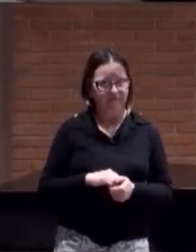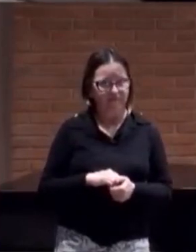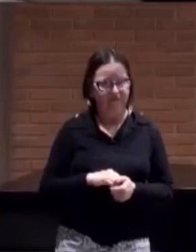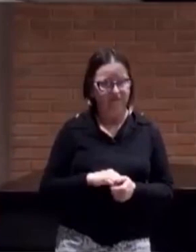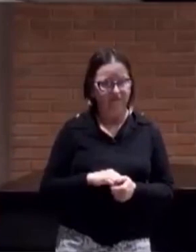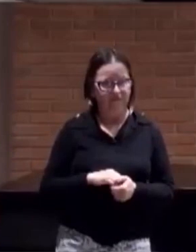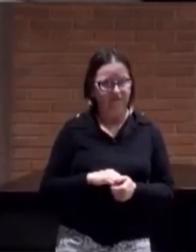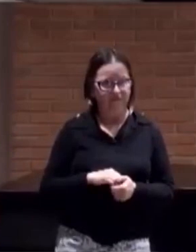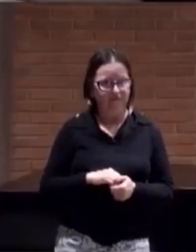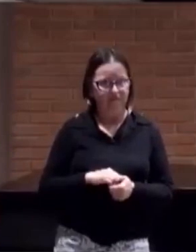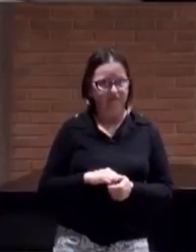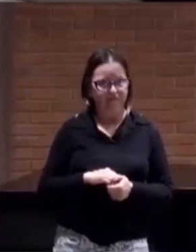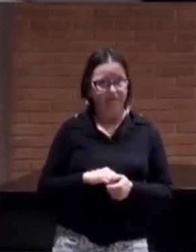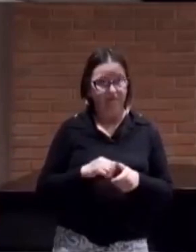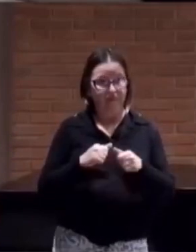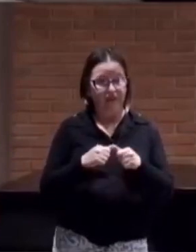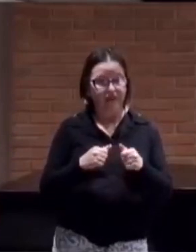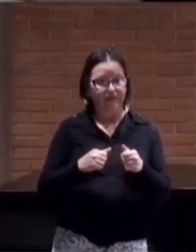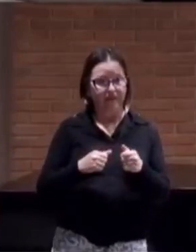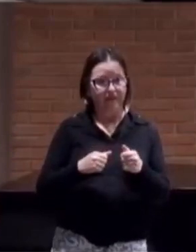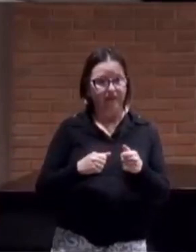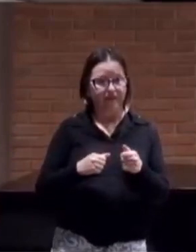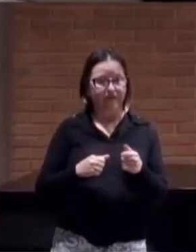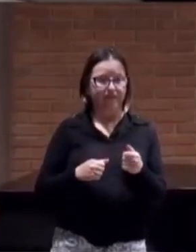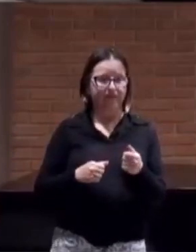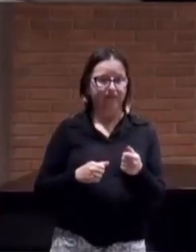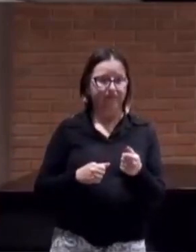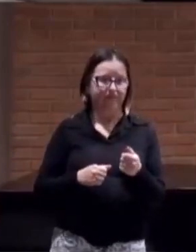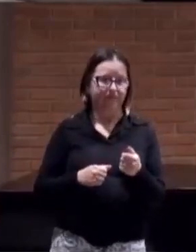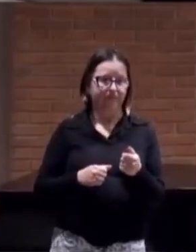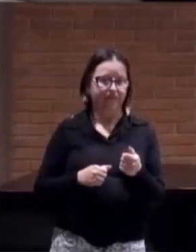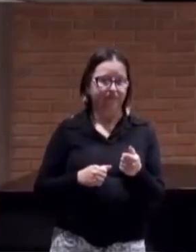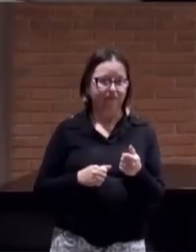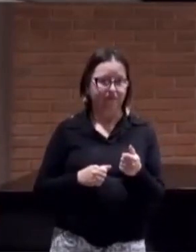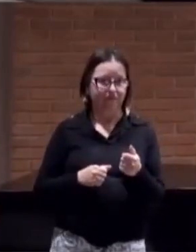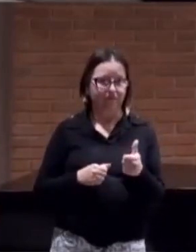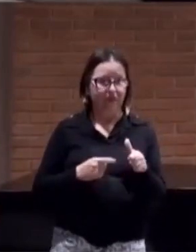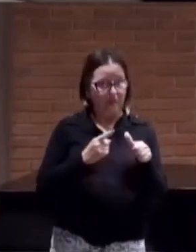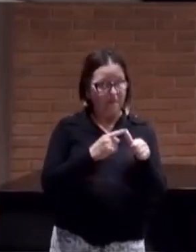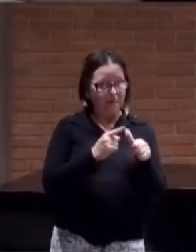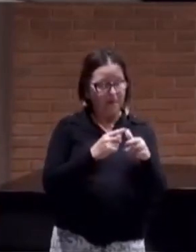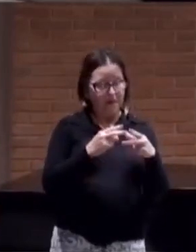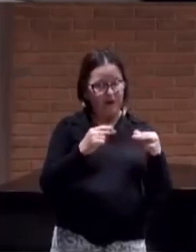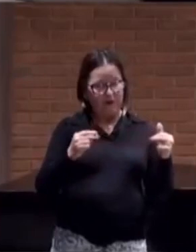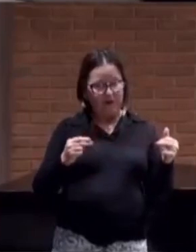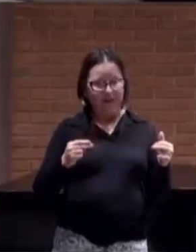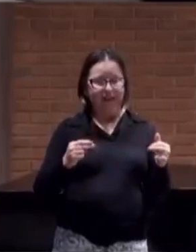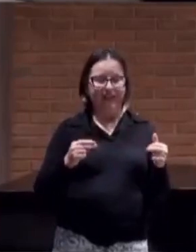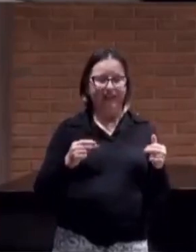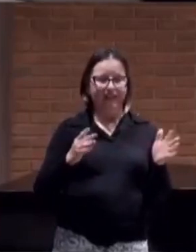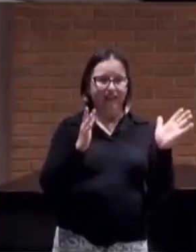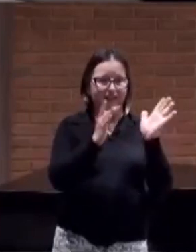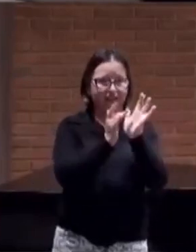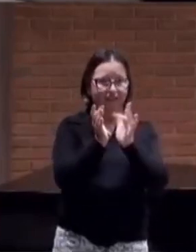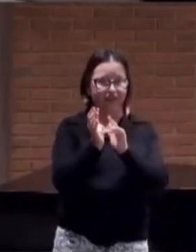Então, essa é a primeira coisa que Jesus, tendo dito essas coisas, a primeira coisa